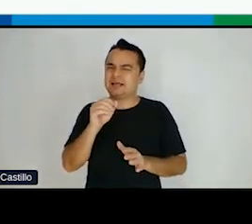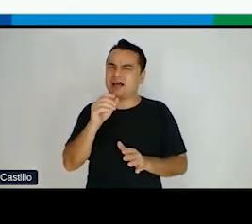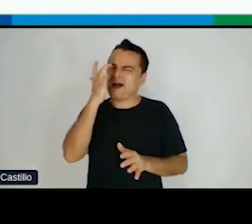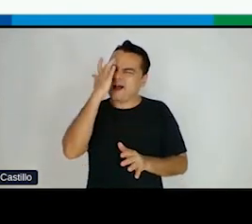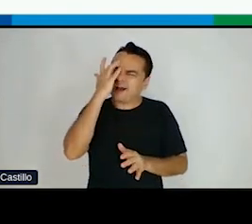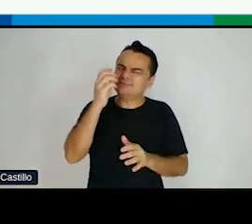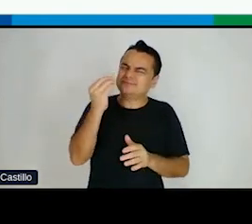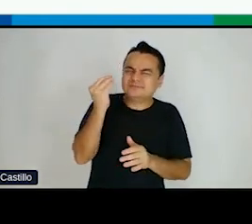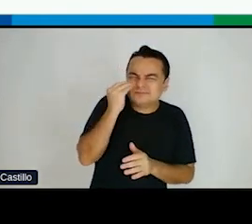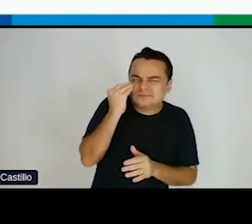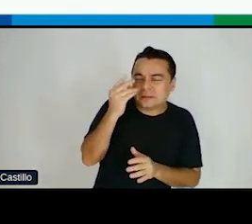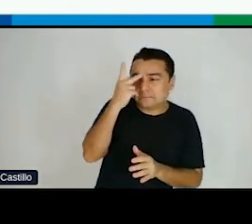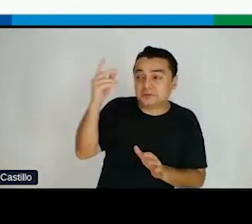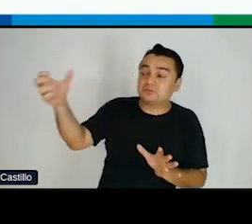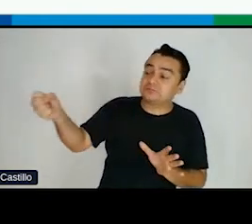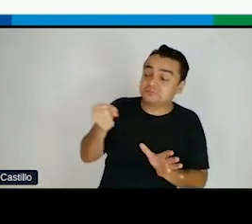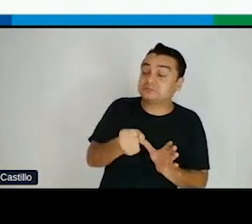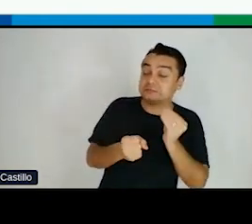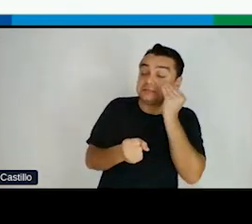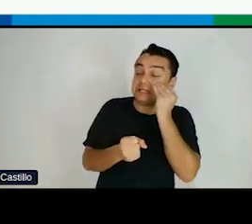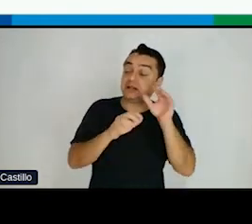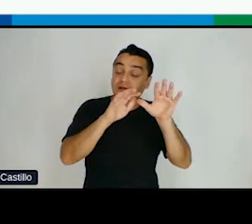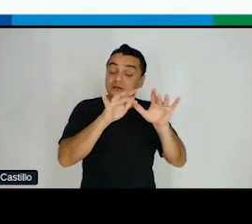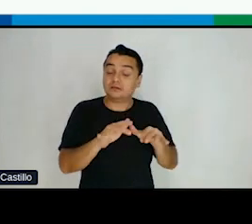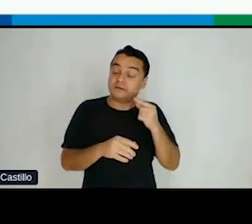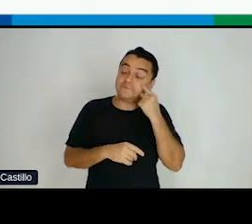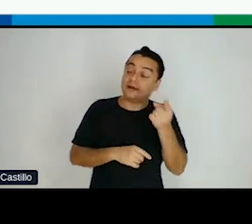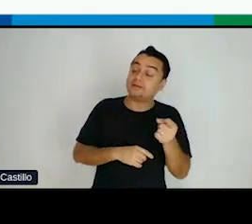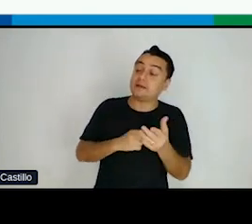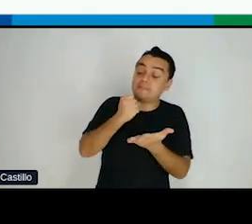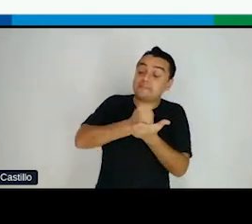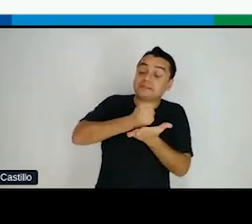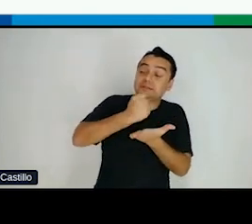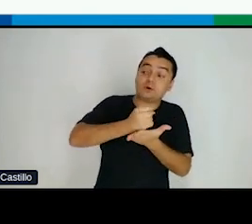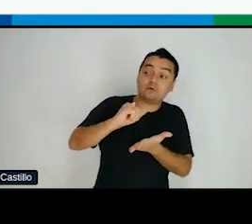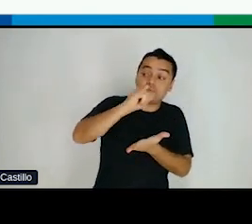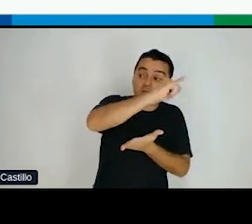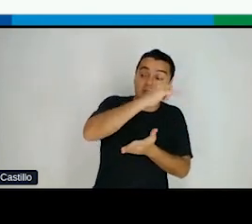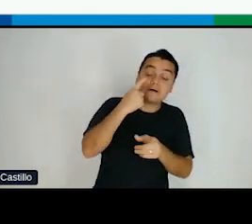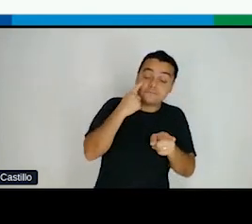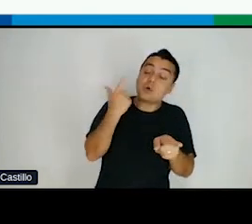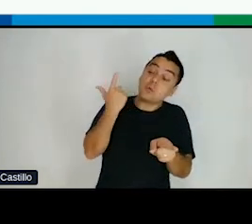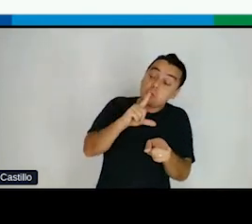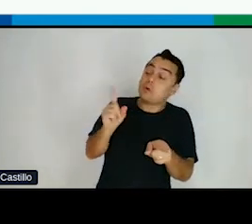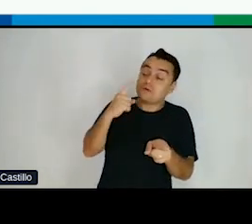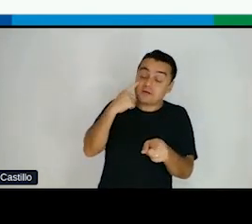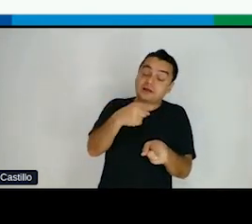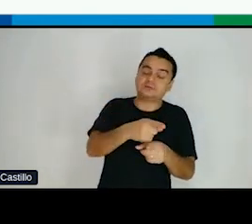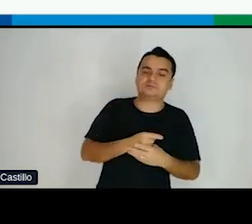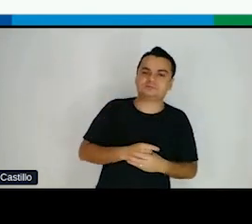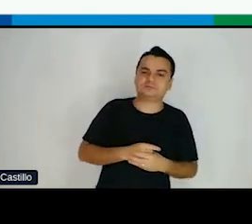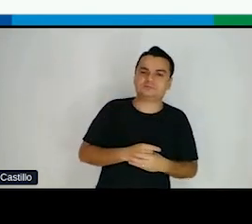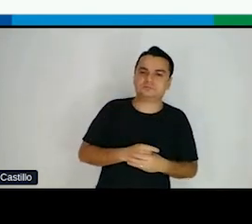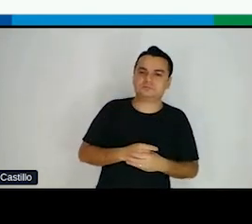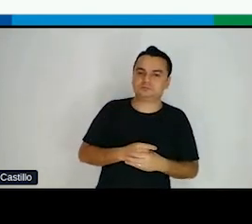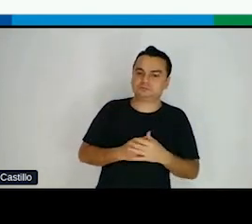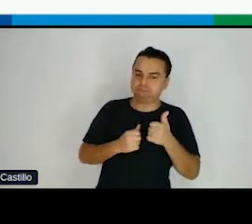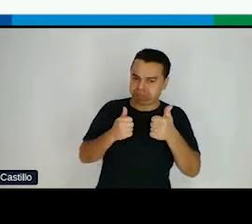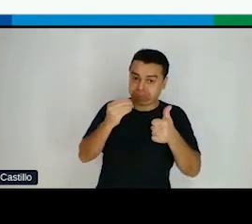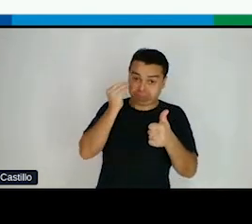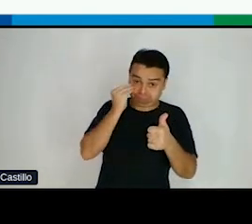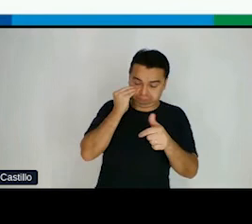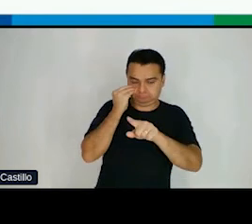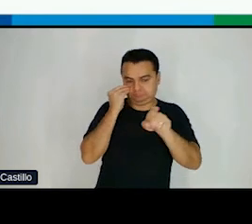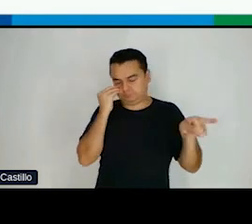ele faça esse cadastro, para que ele faça a emissão do seu passaporte? Será que foi testado com diversos públicos,